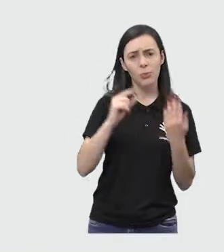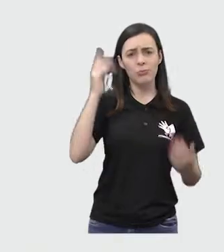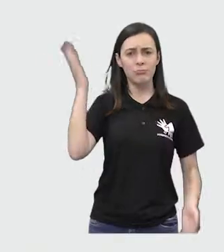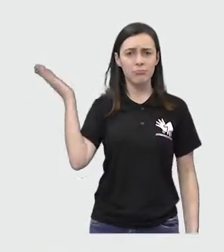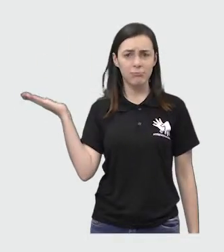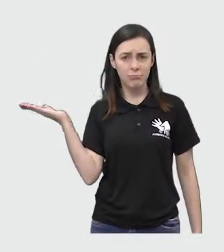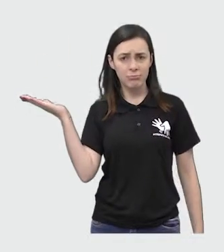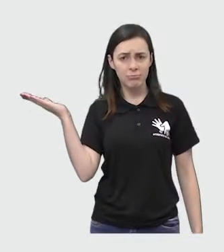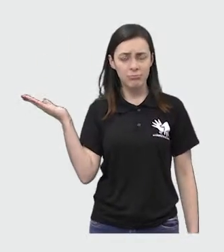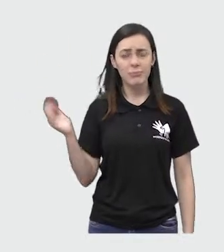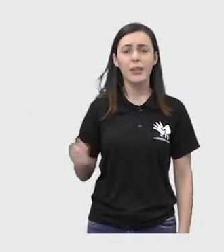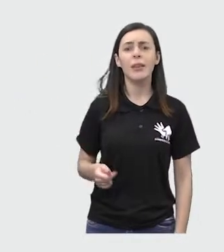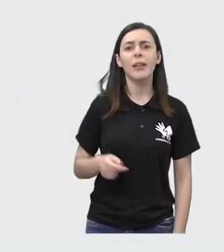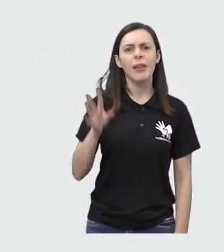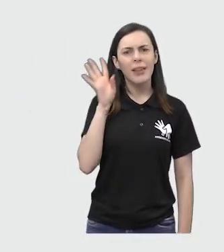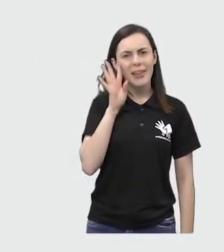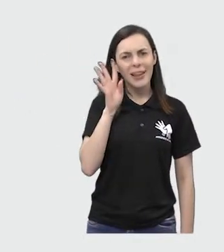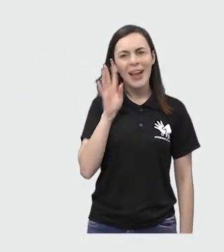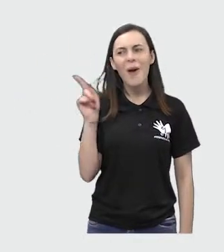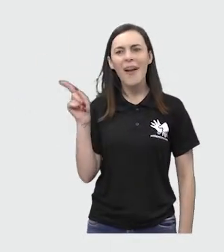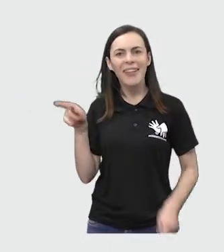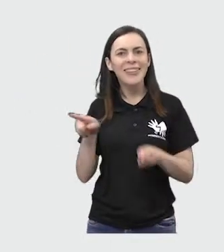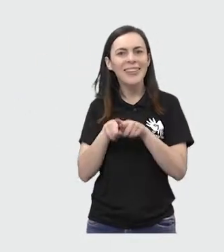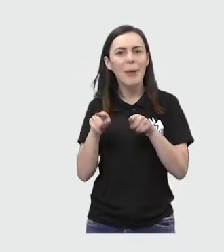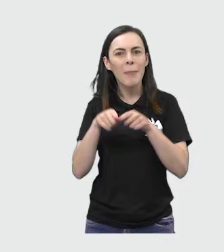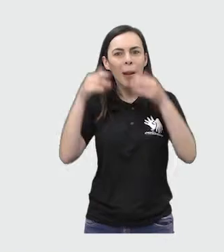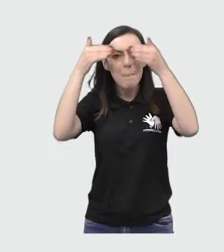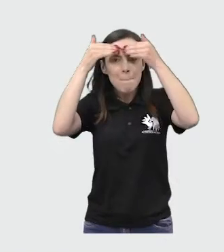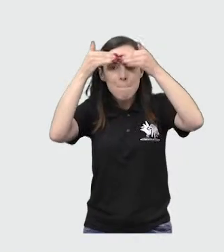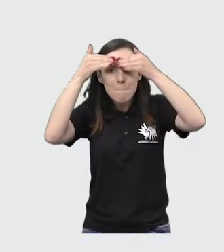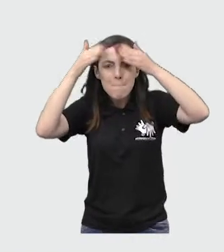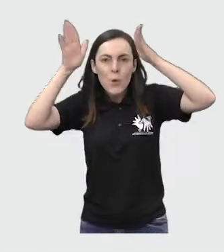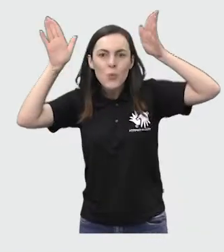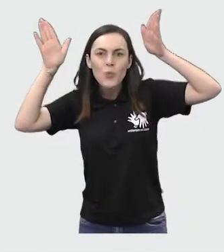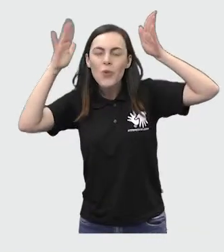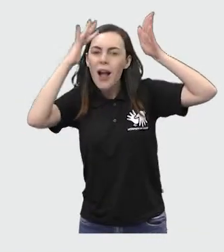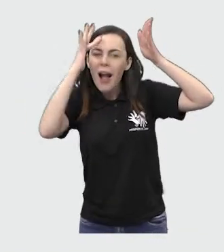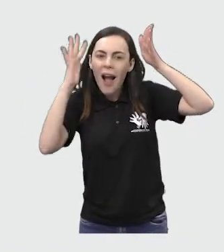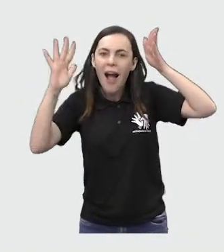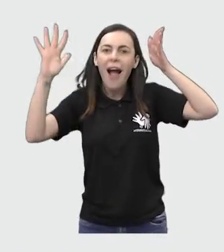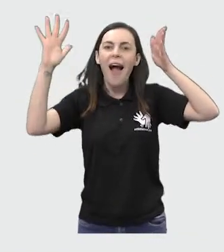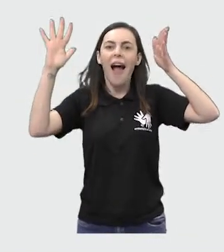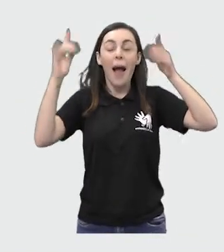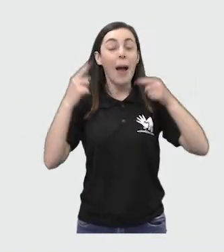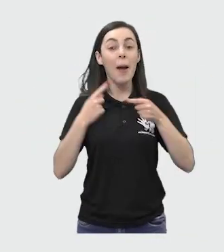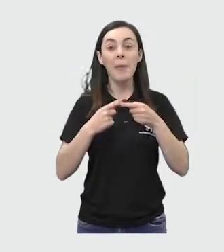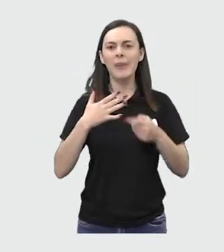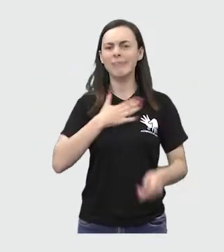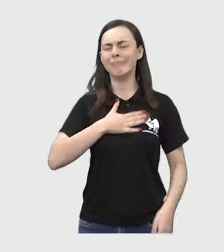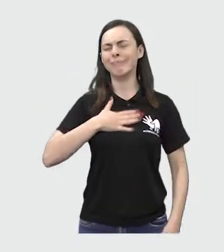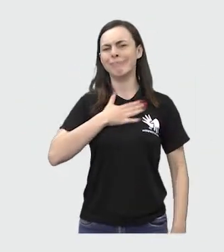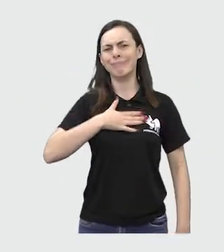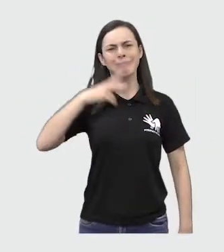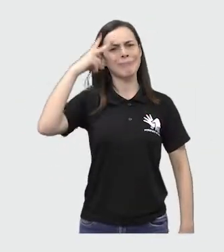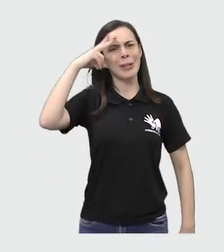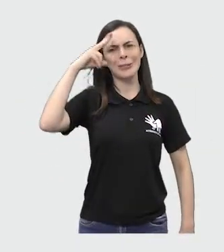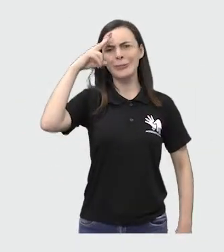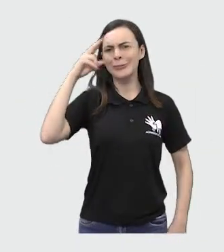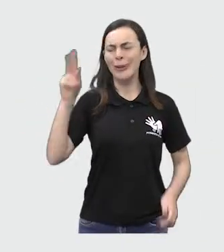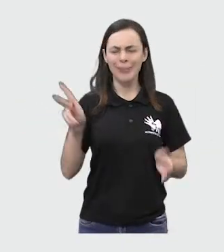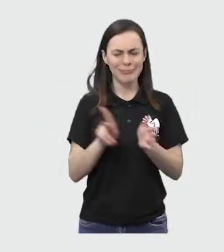ali olha que legal ele também está com a mente aberta com a imaginação aflorada porque ele gosta muito de